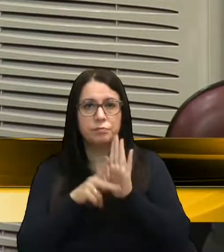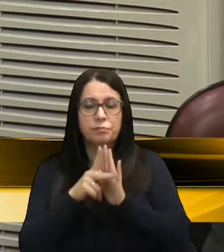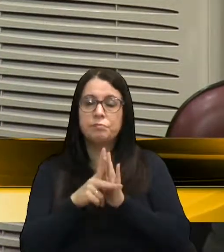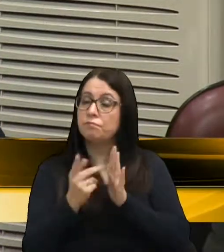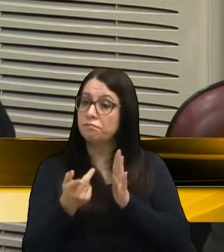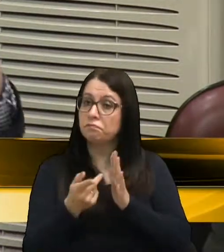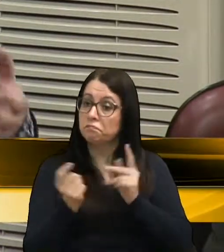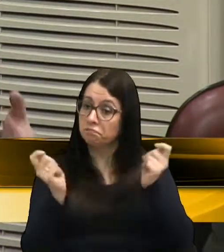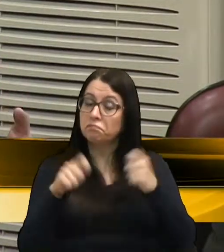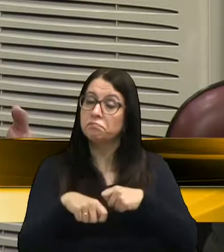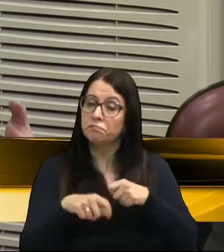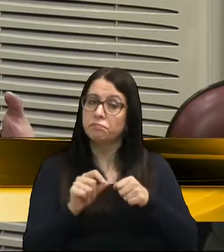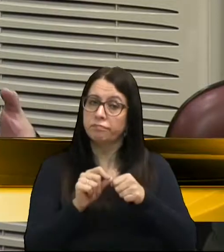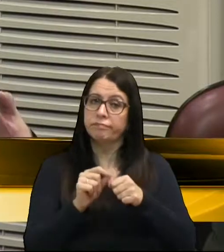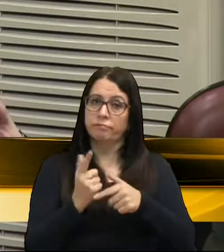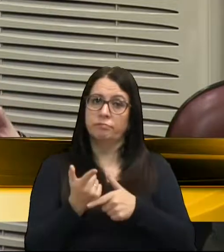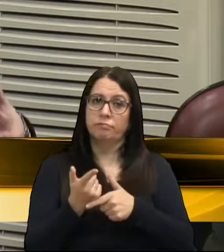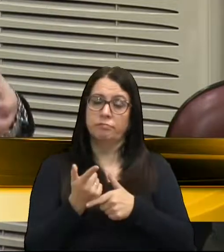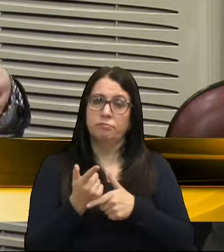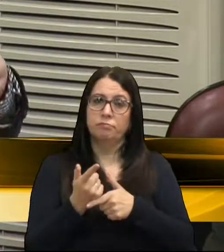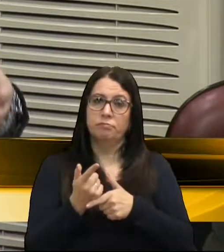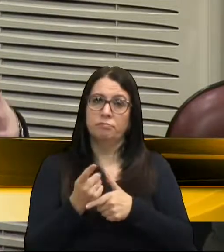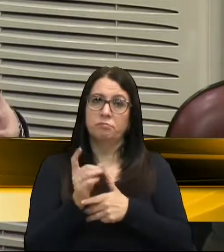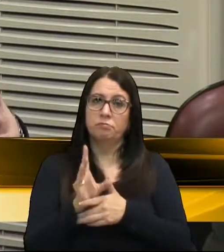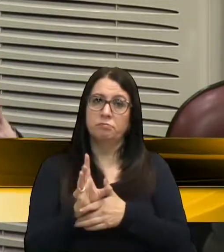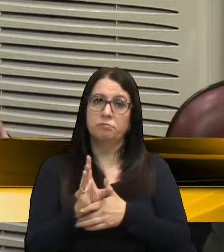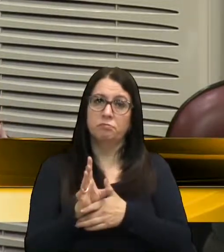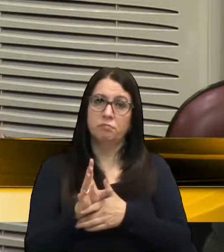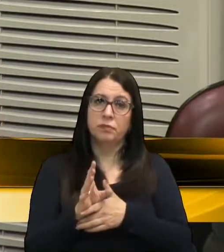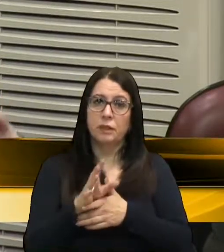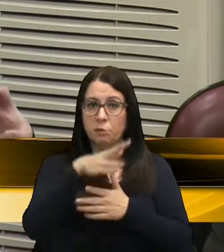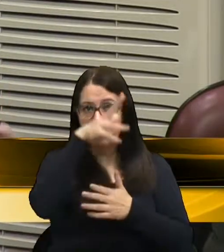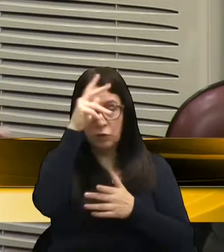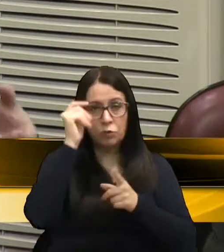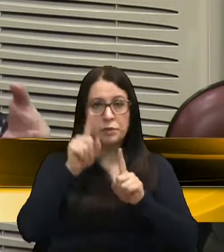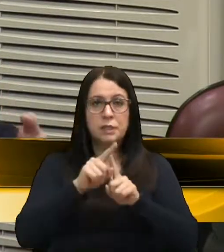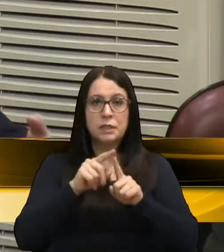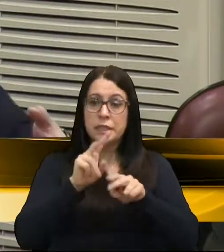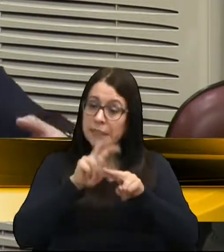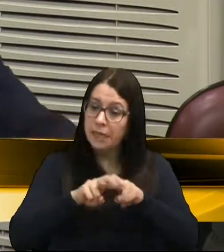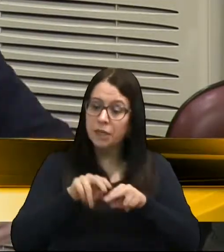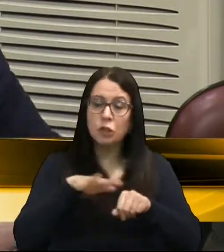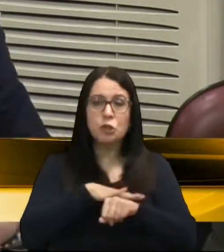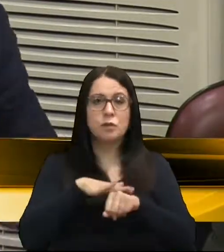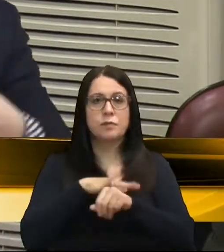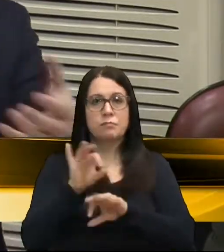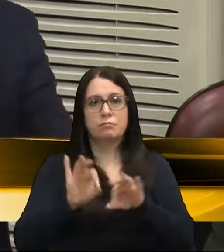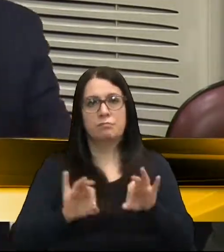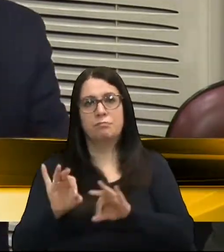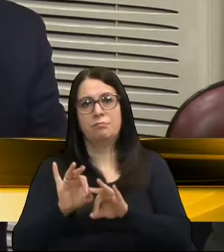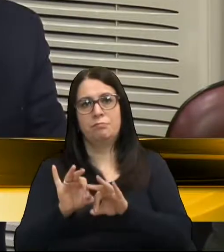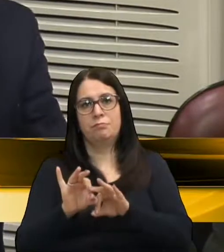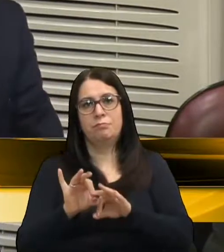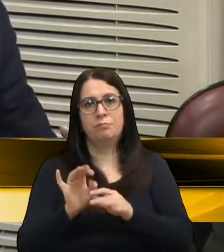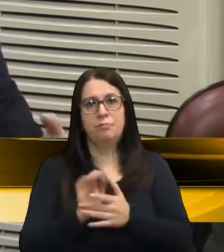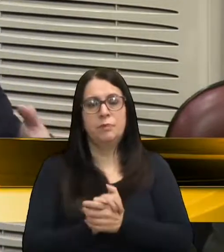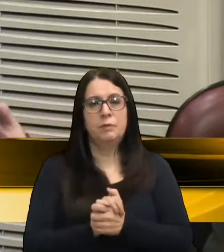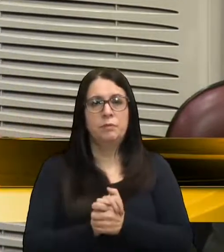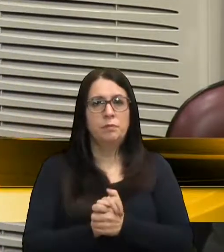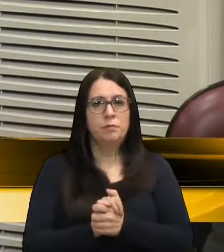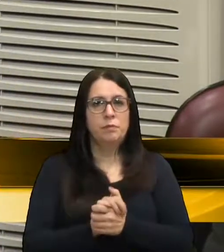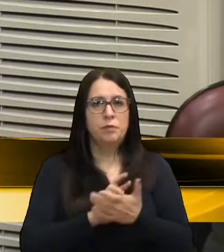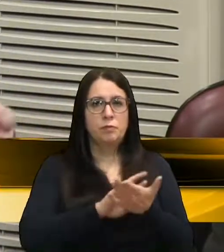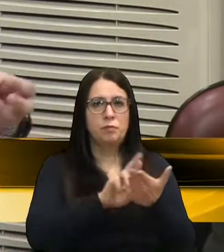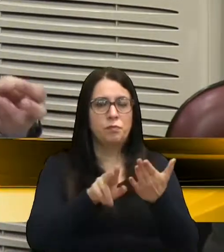totalmente possível de ser executado, basta que o Poder Executivo sente, converse e organize entre as mais